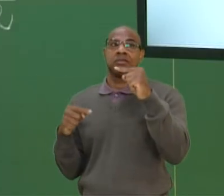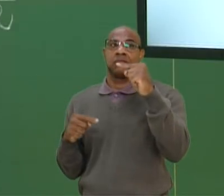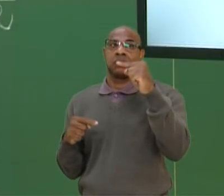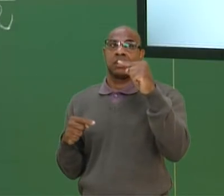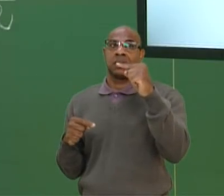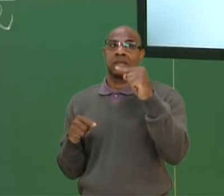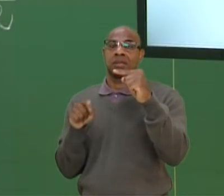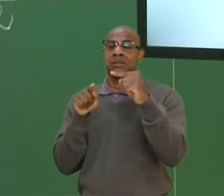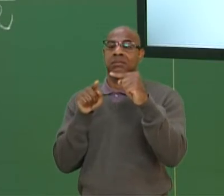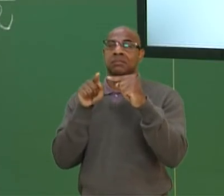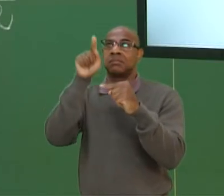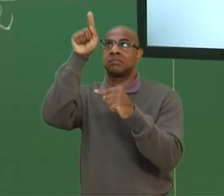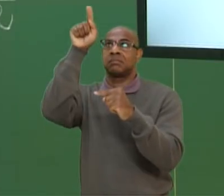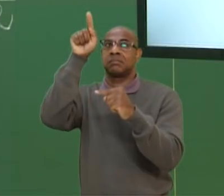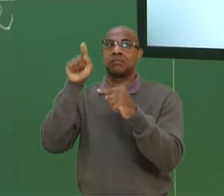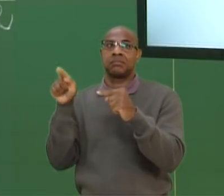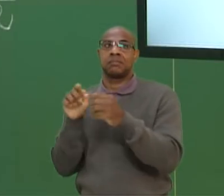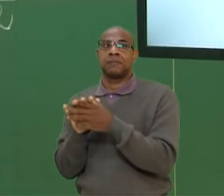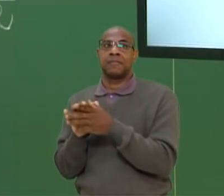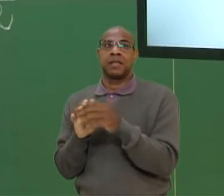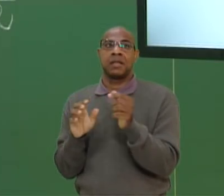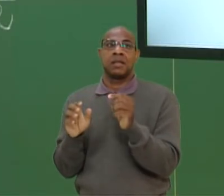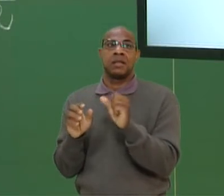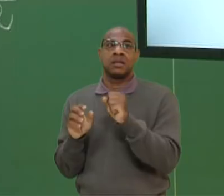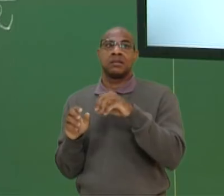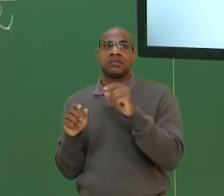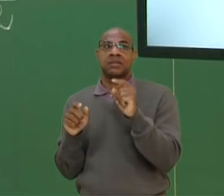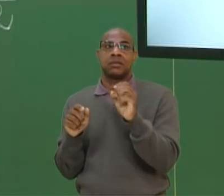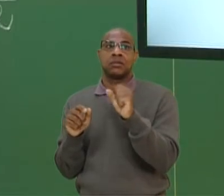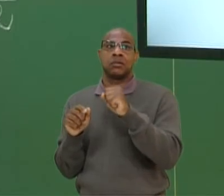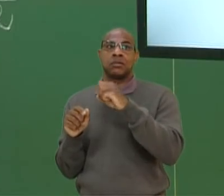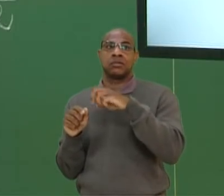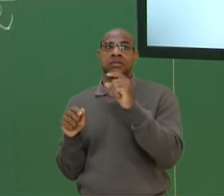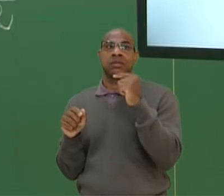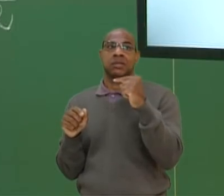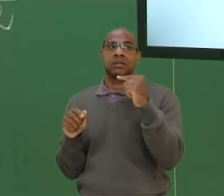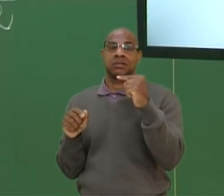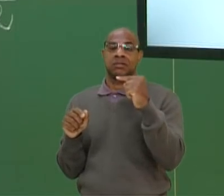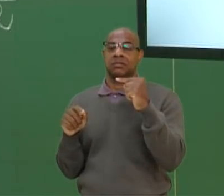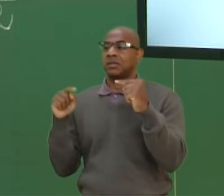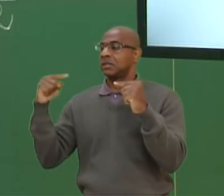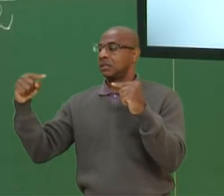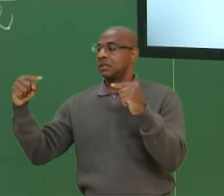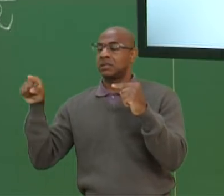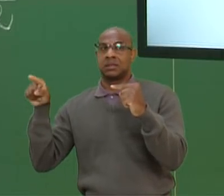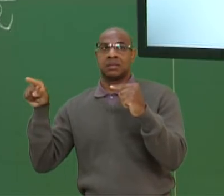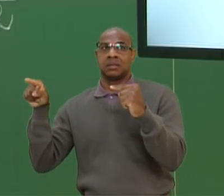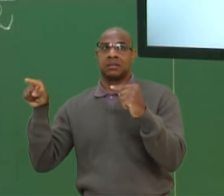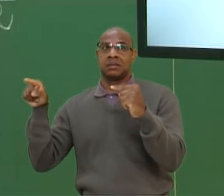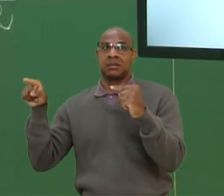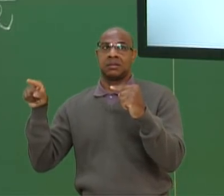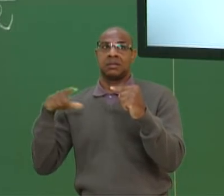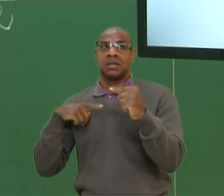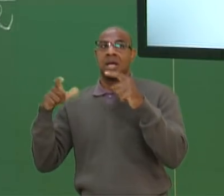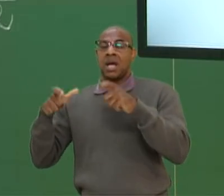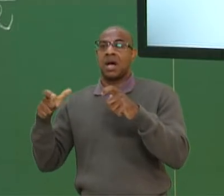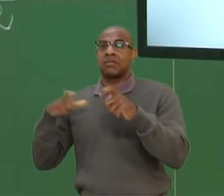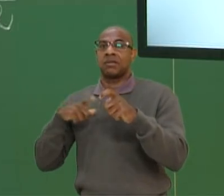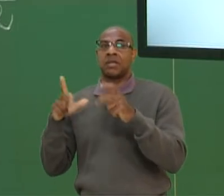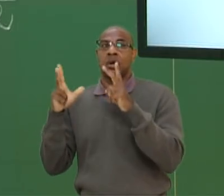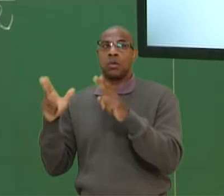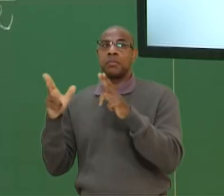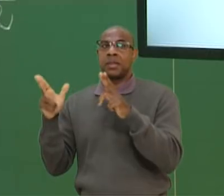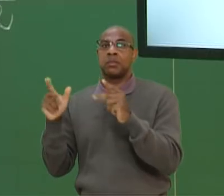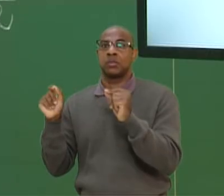O seno vai ser negativo aonde? Aqui e aqui. Então, portanto, aonde ele vai ter o